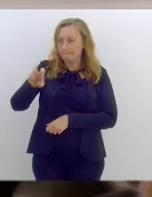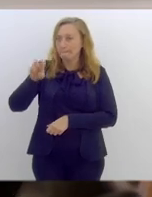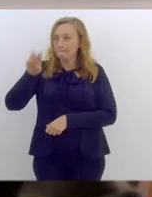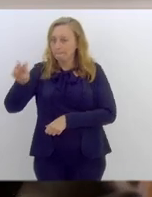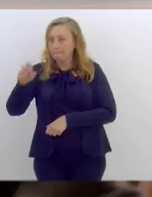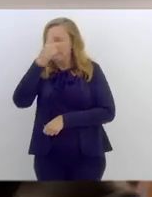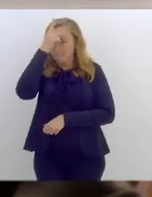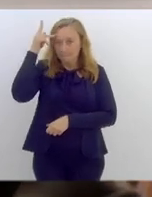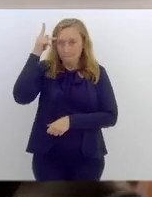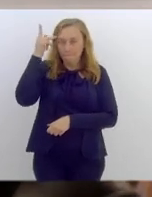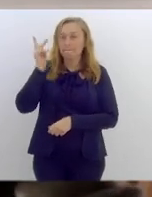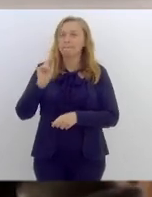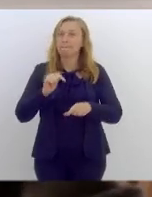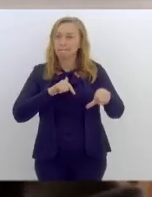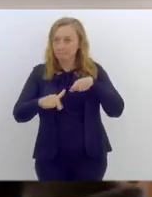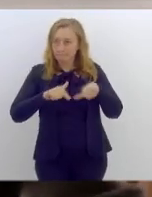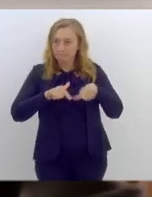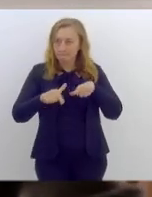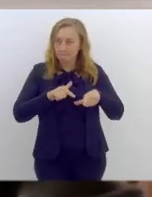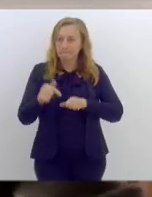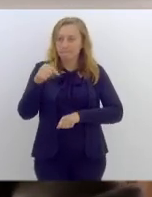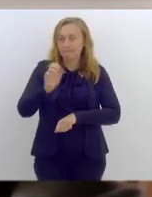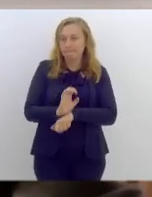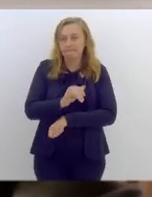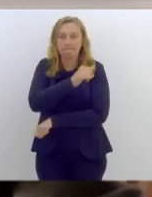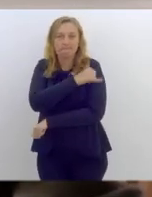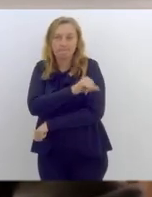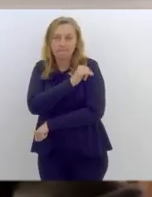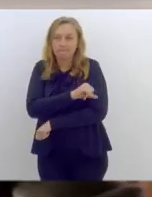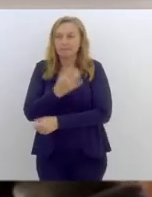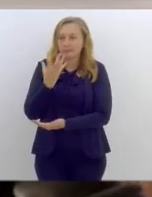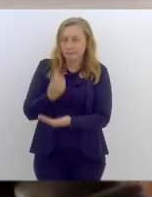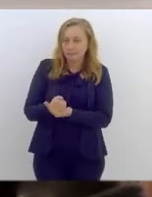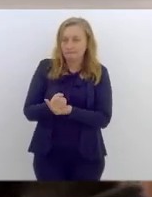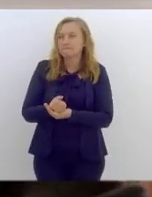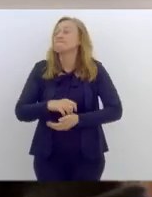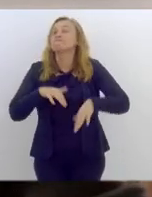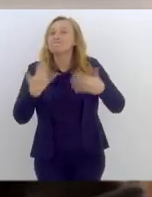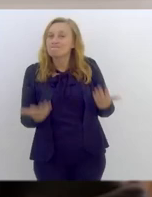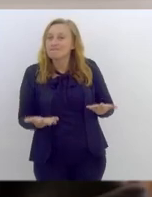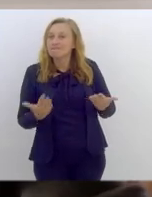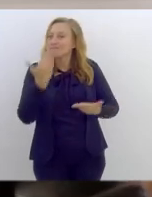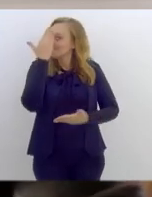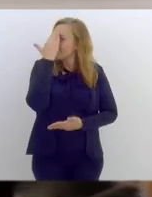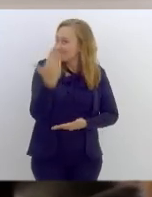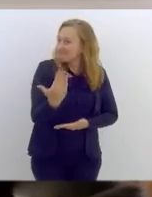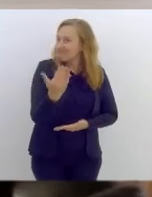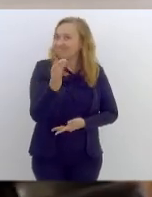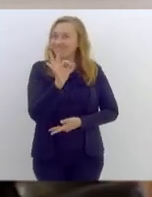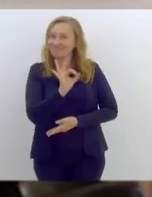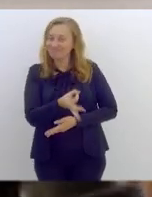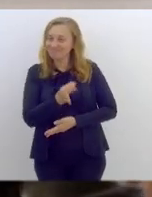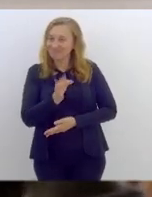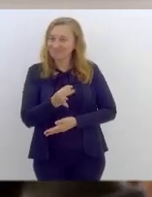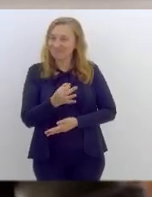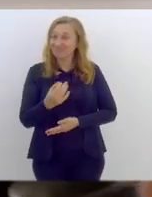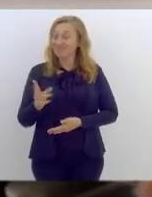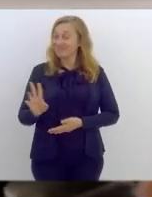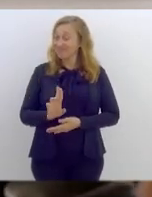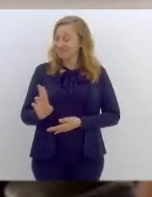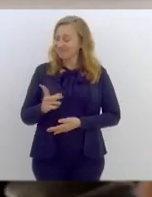direto ou indiretamente, filmado aqui na cidade do Rio de Janeiro. Então, eu agradeço imensamente, em nosso